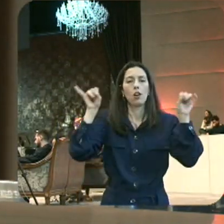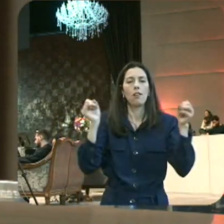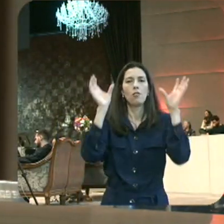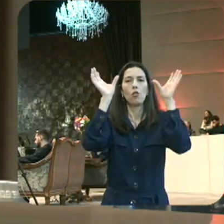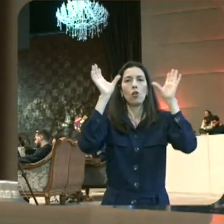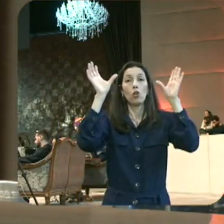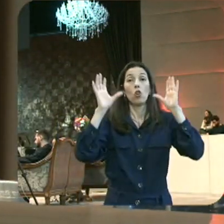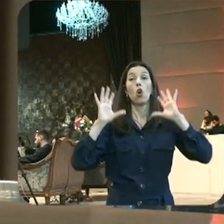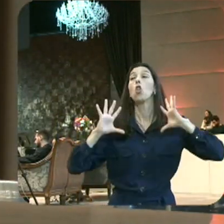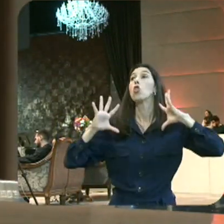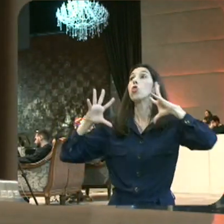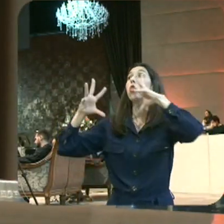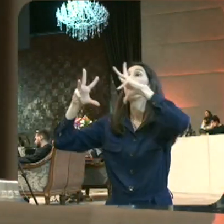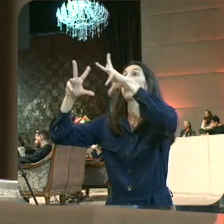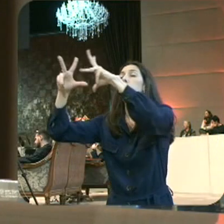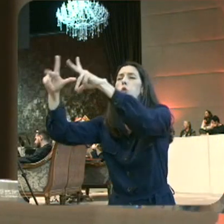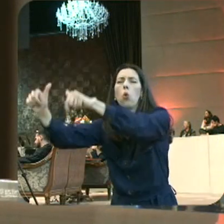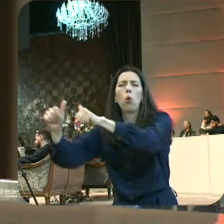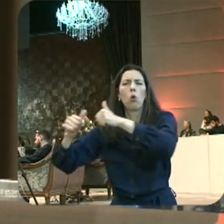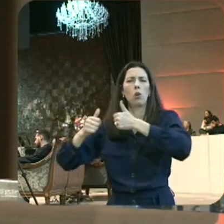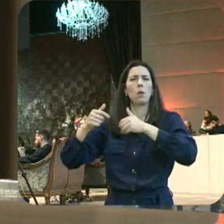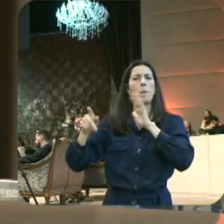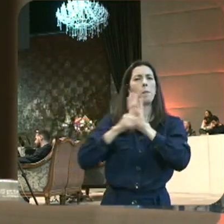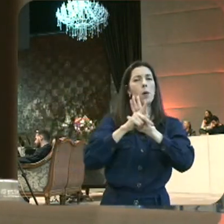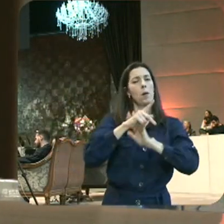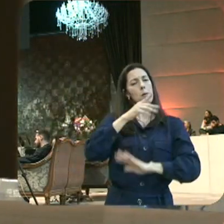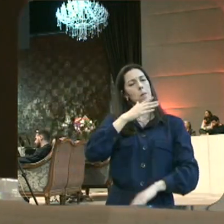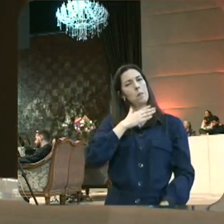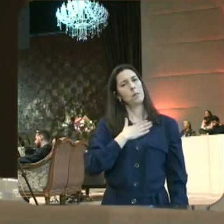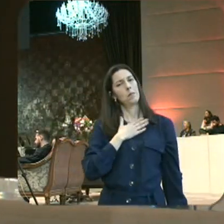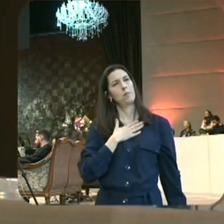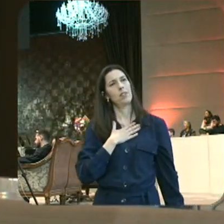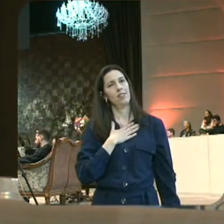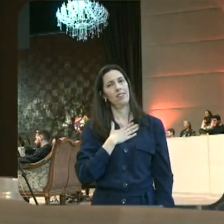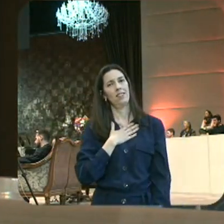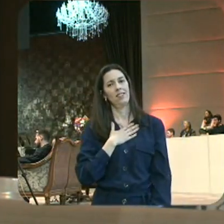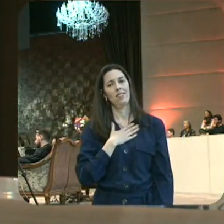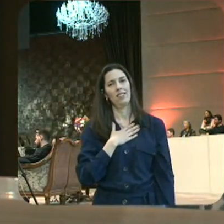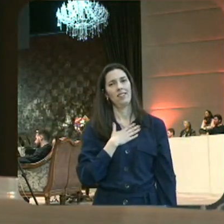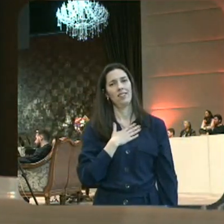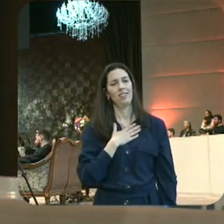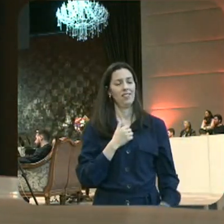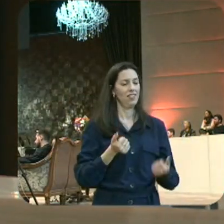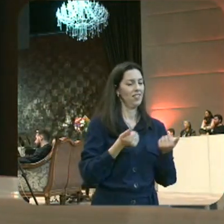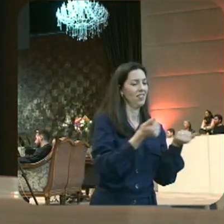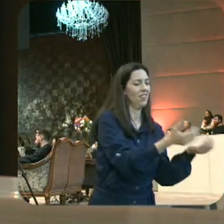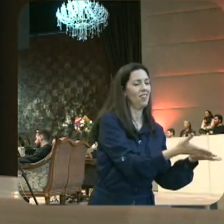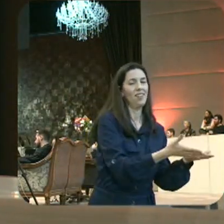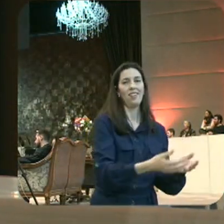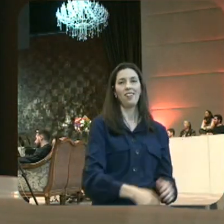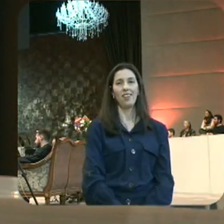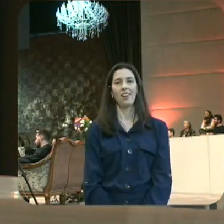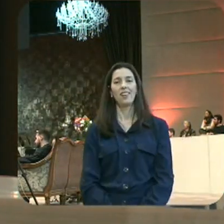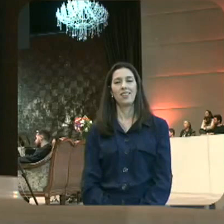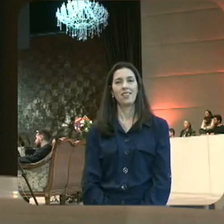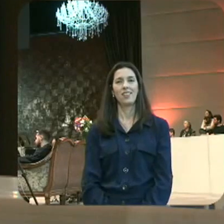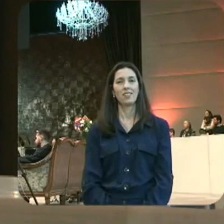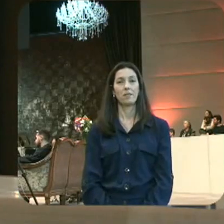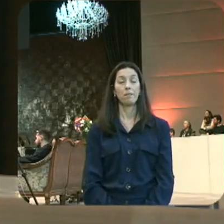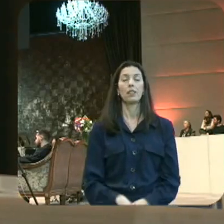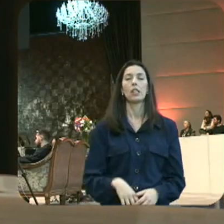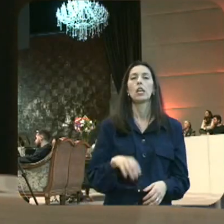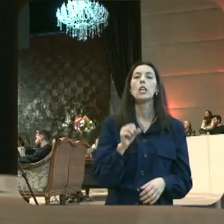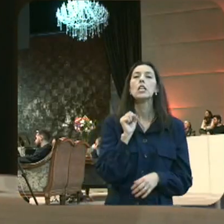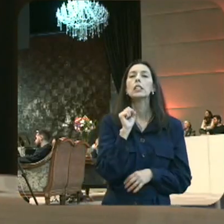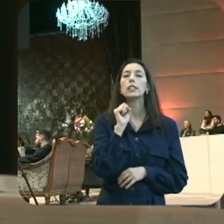A única coisa que o Senhor estava pedindo eram as primícias. Porque se Deus fosse o primeiro na vida do seu